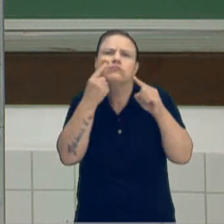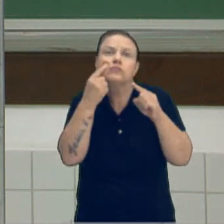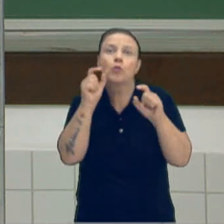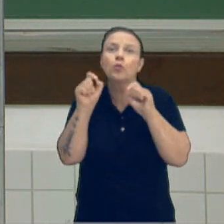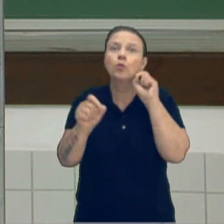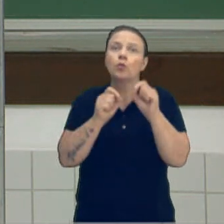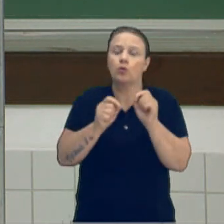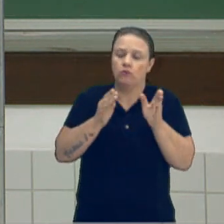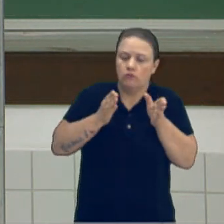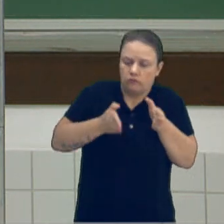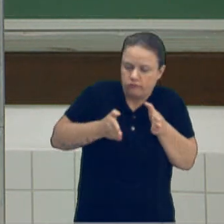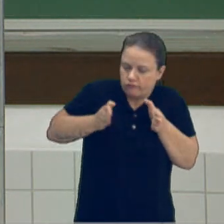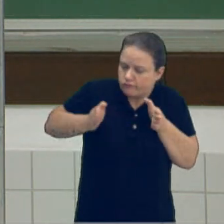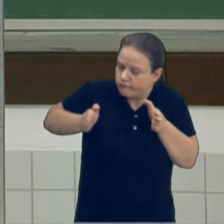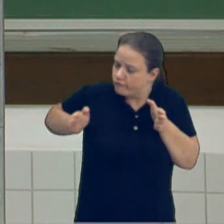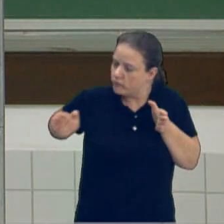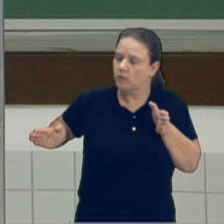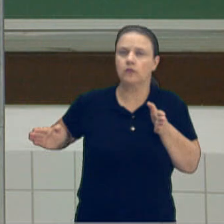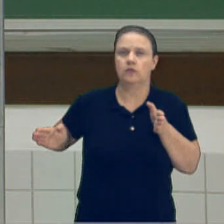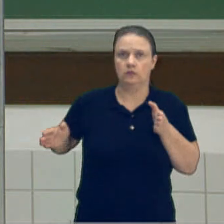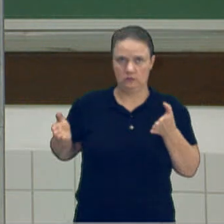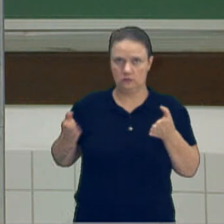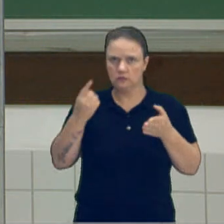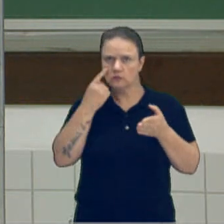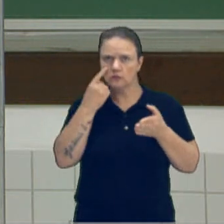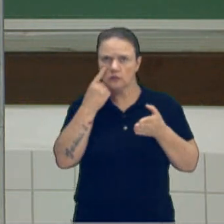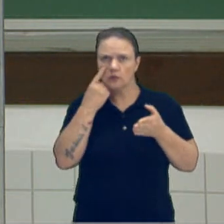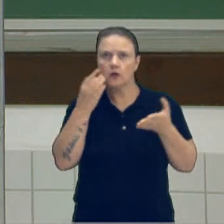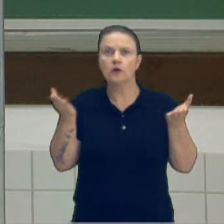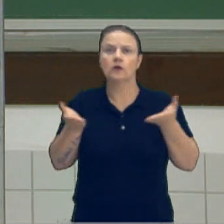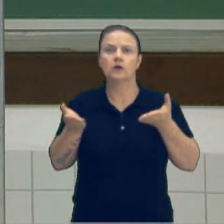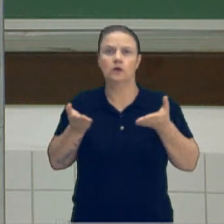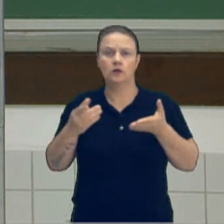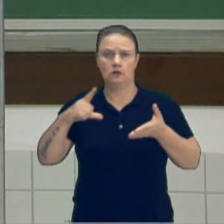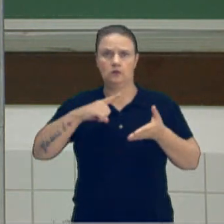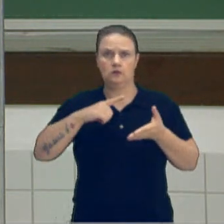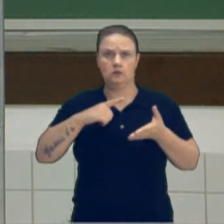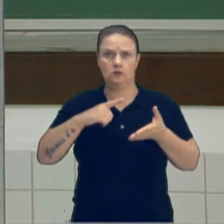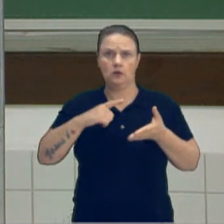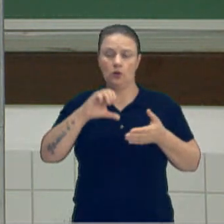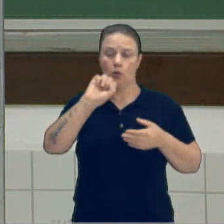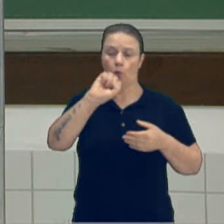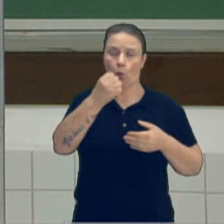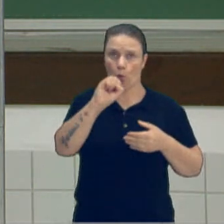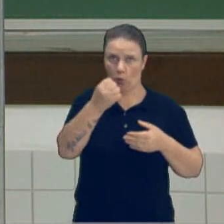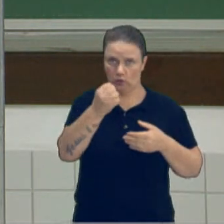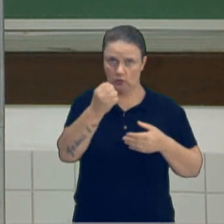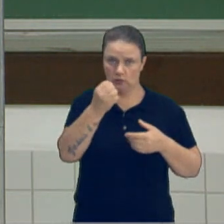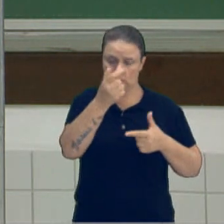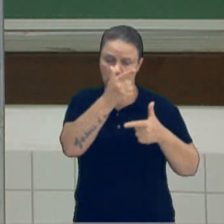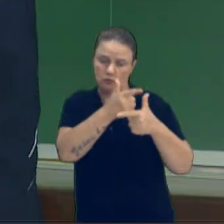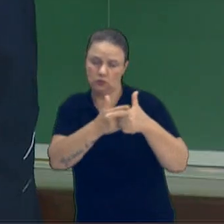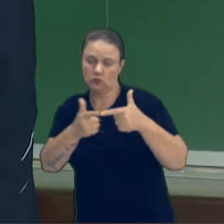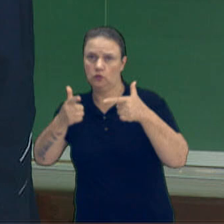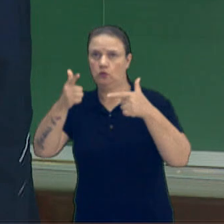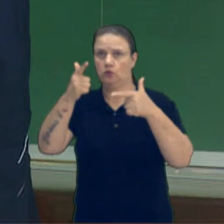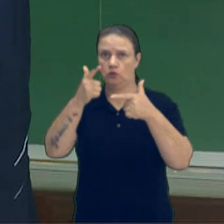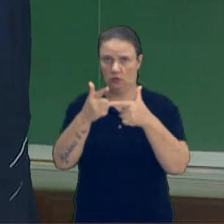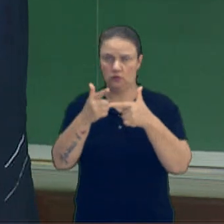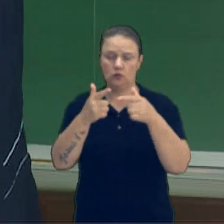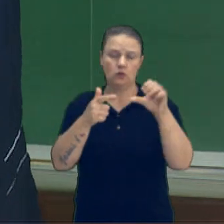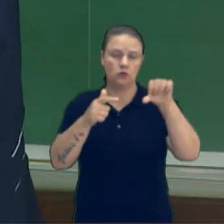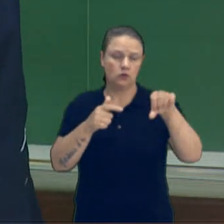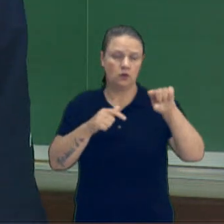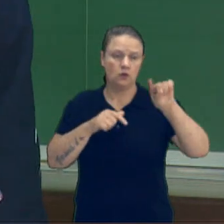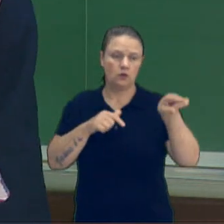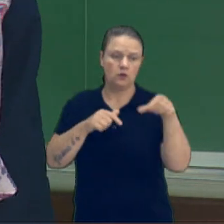tamanho de cada raia, tá certo? Então, o que a gente pegou aqui, ó? Tem o número de raias que é 8, então eu vou dividir 9,76